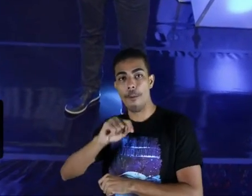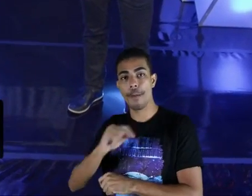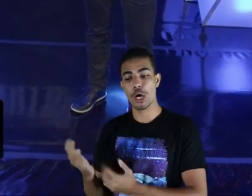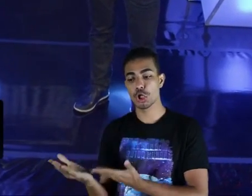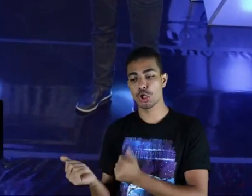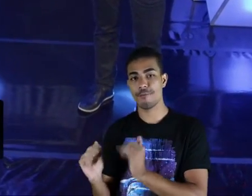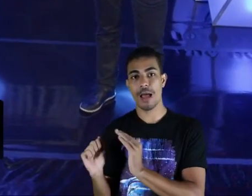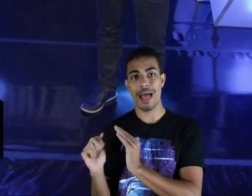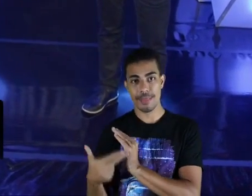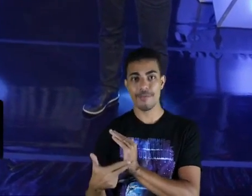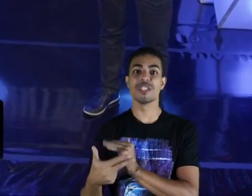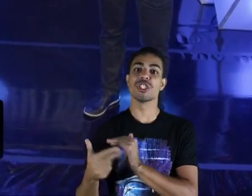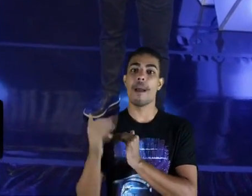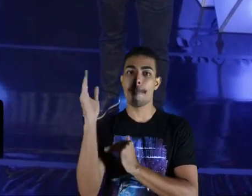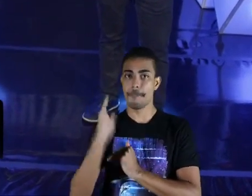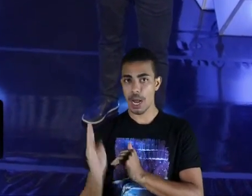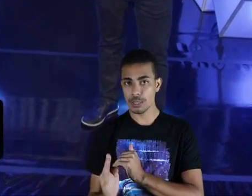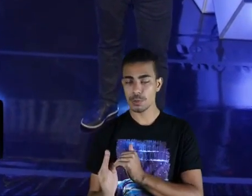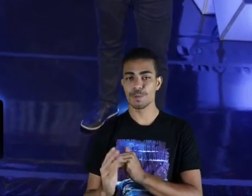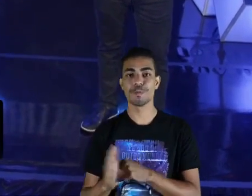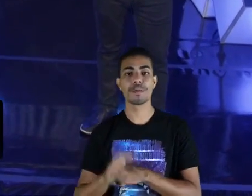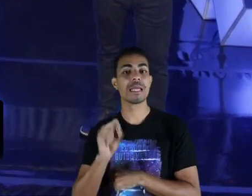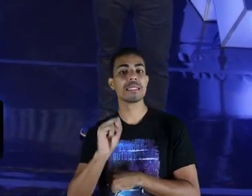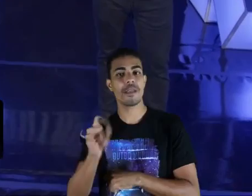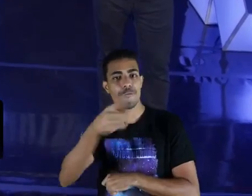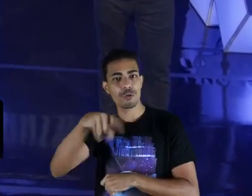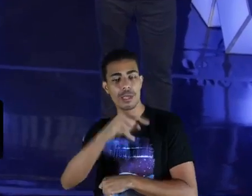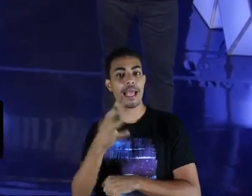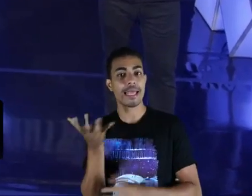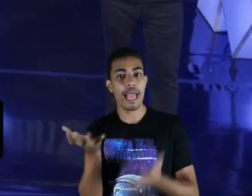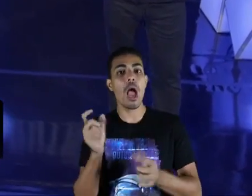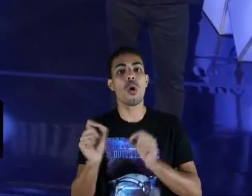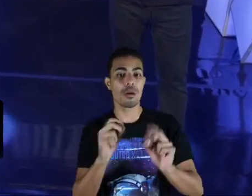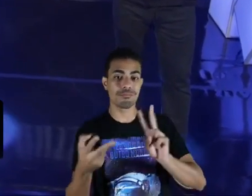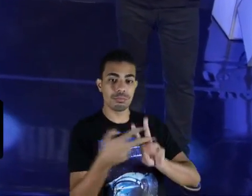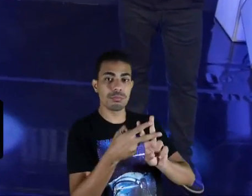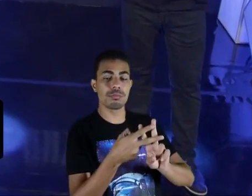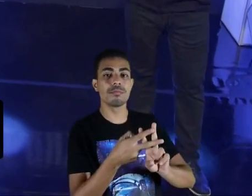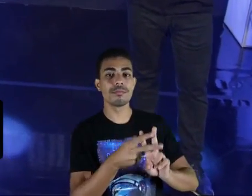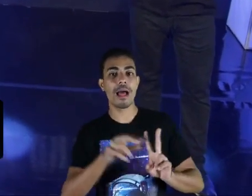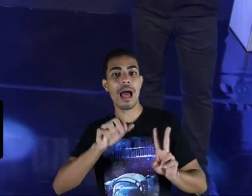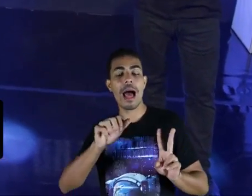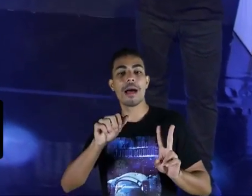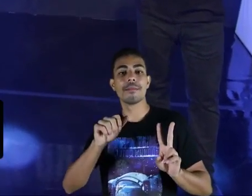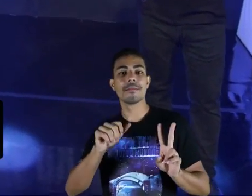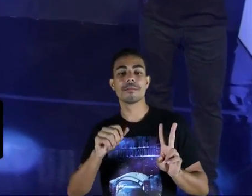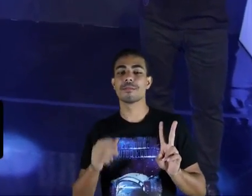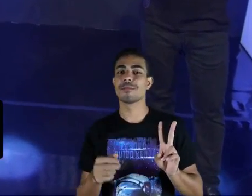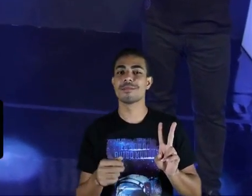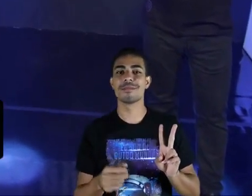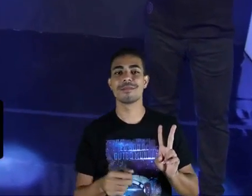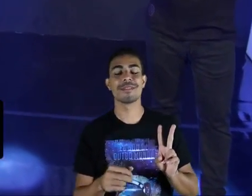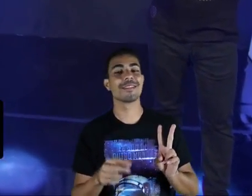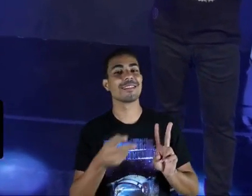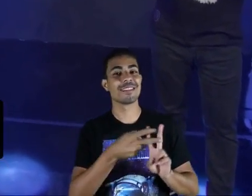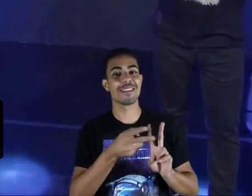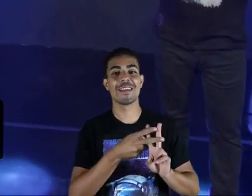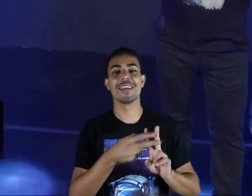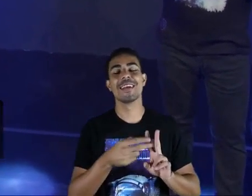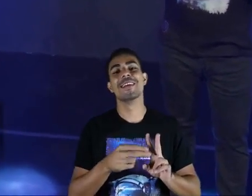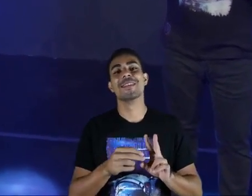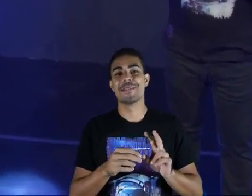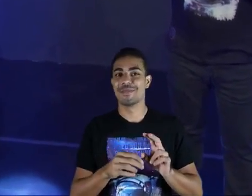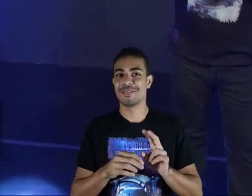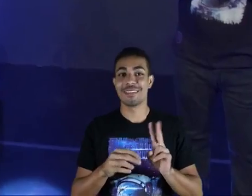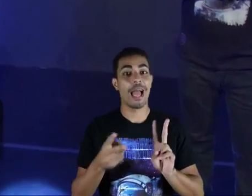ver, repostar, a gente vai mostrar aqui também. E se você quiser usar a hashtag adv.st, o site que é